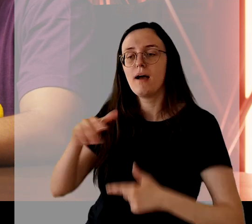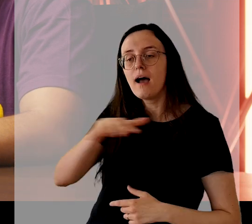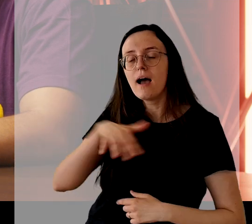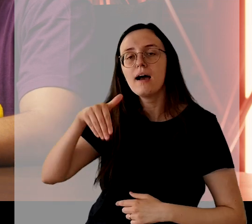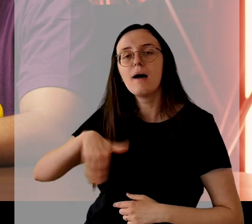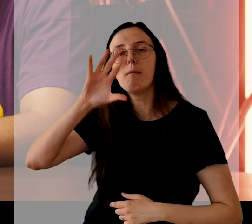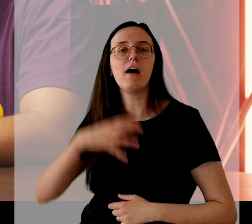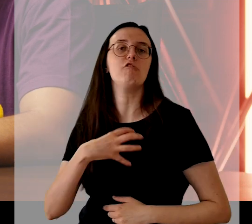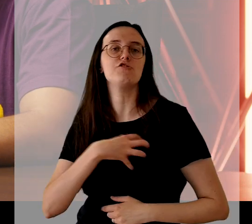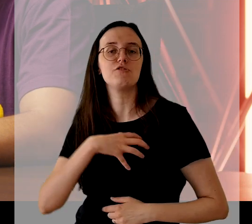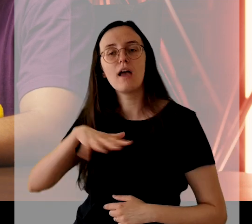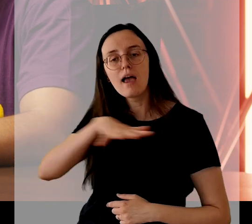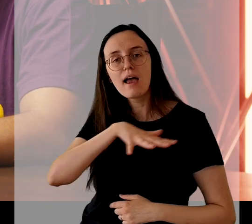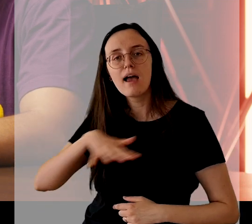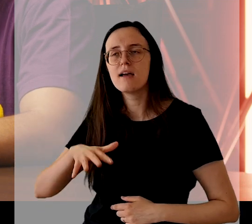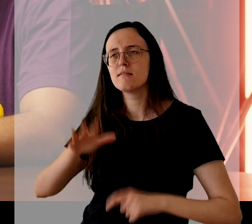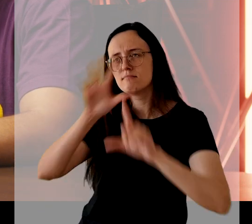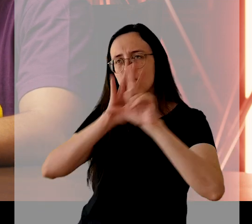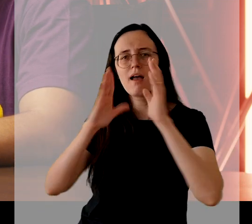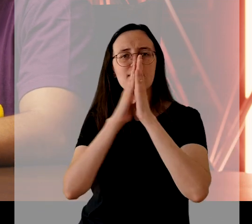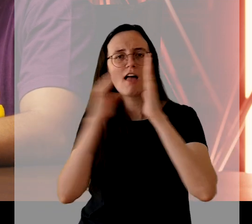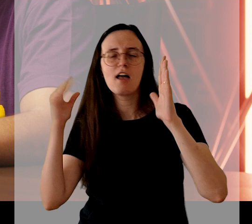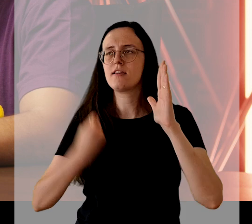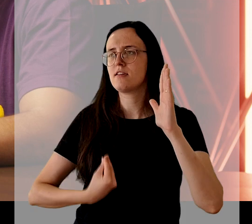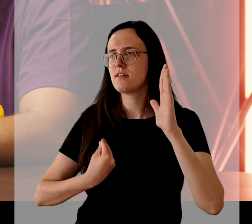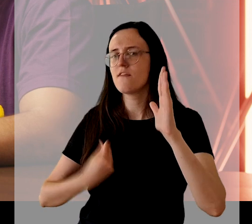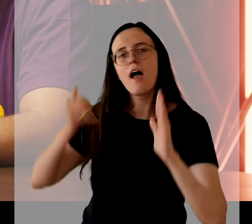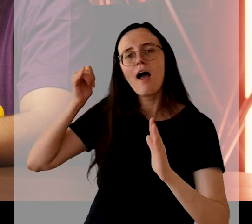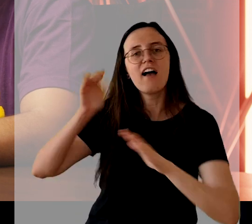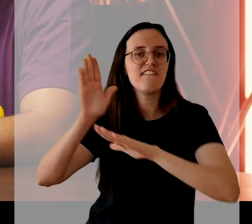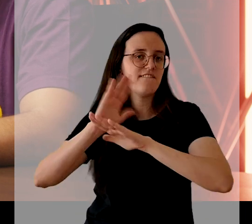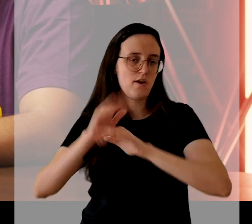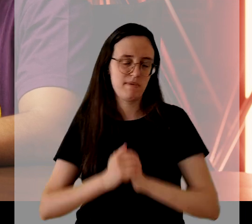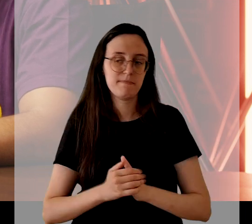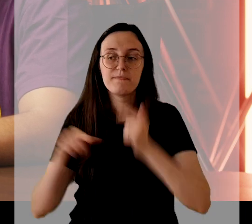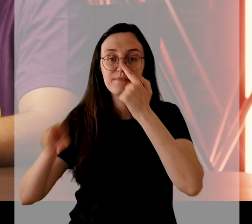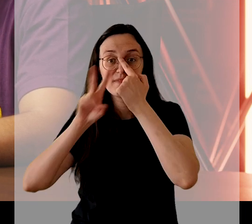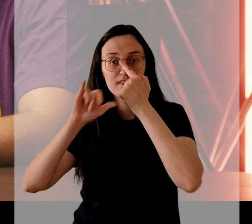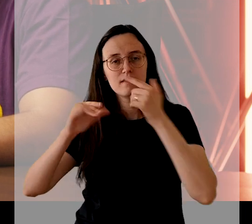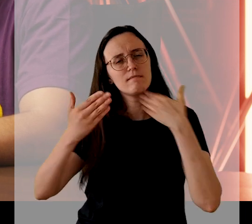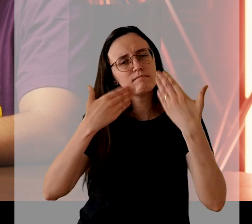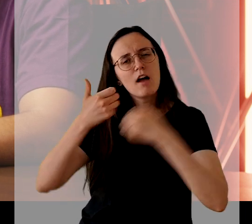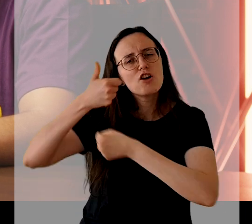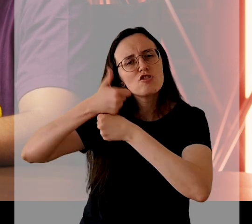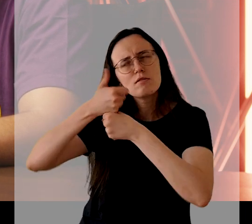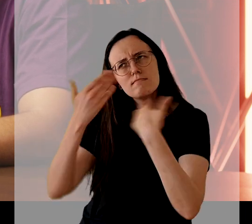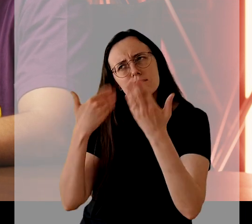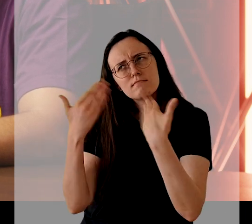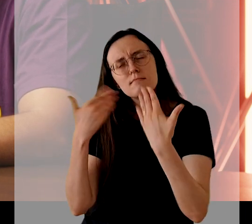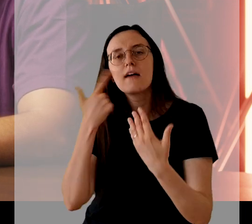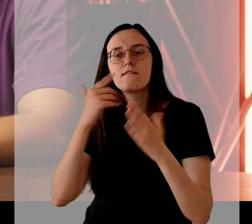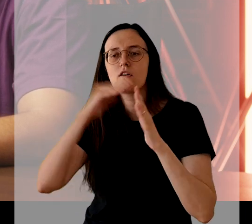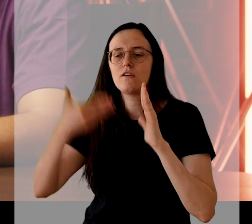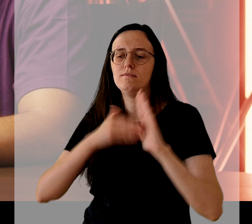trabalhando mais na concepção da estética e da narrativa do filme. É a pessoa que vai estar conversando com a